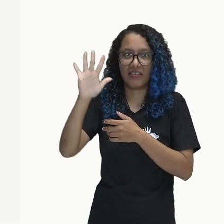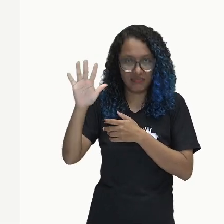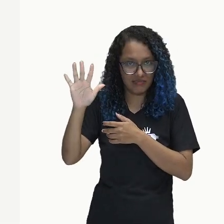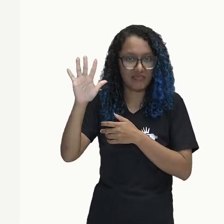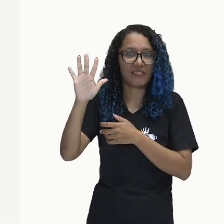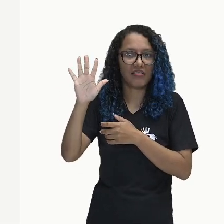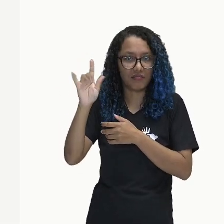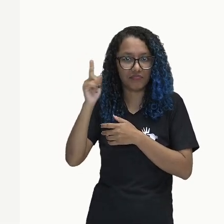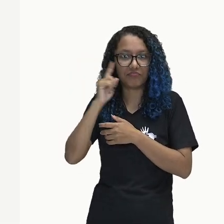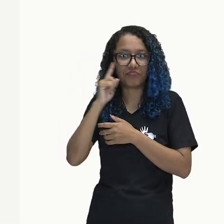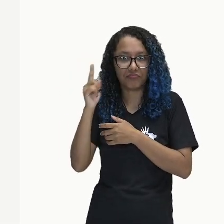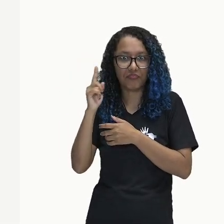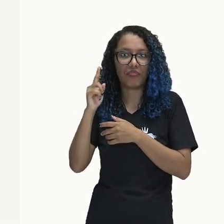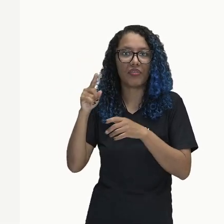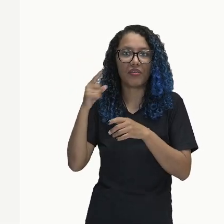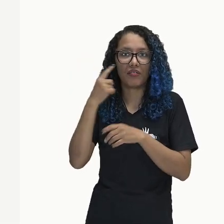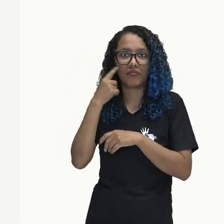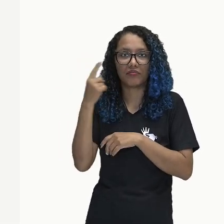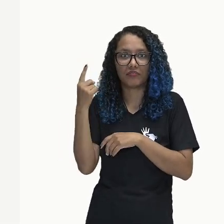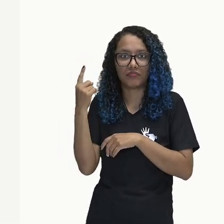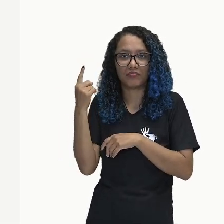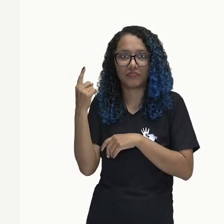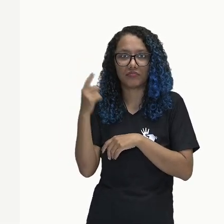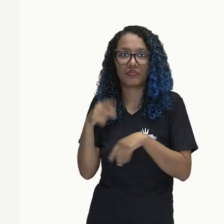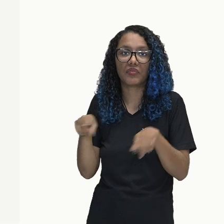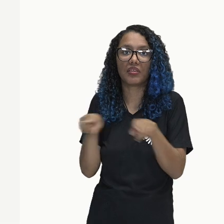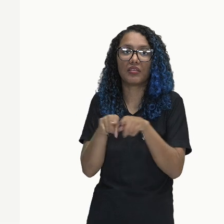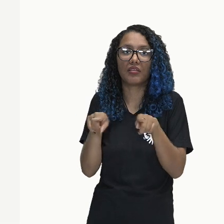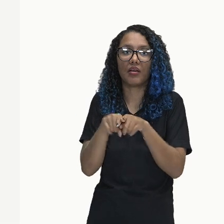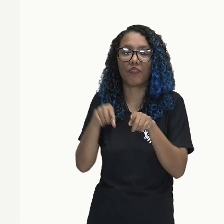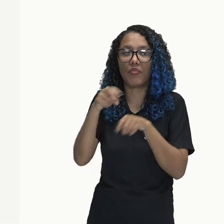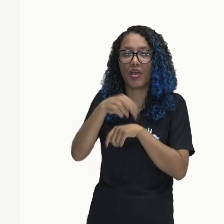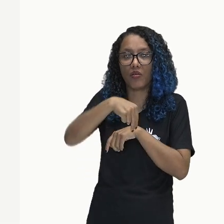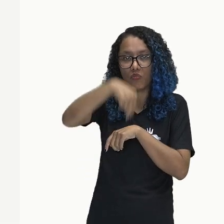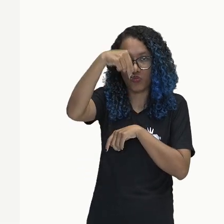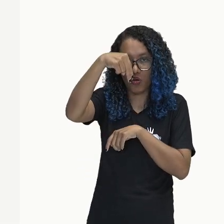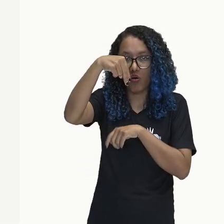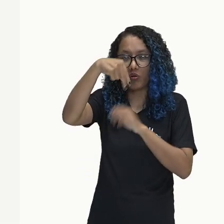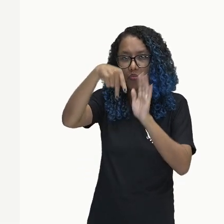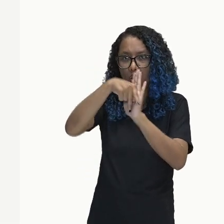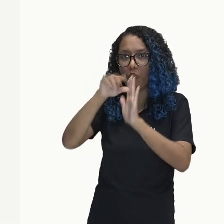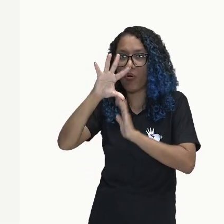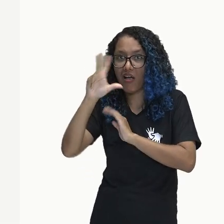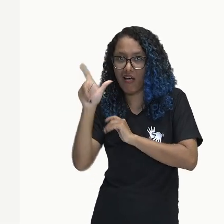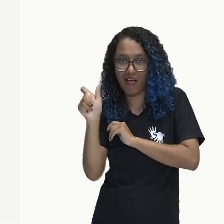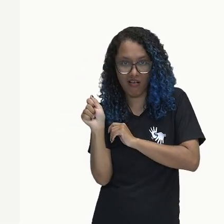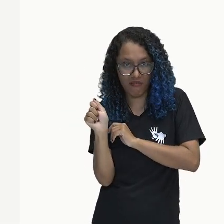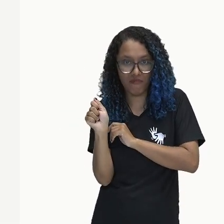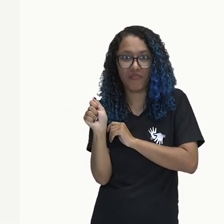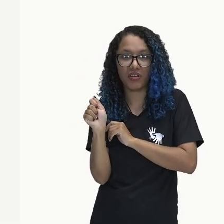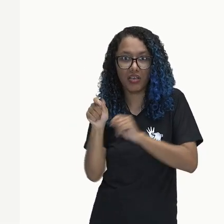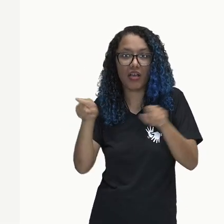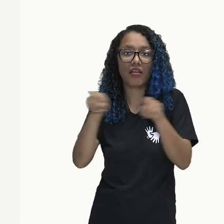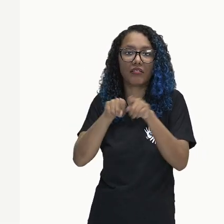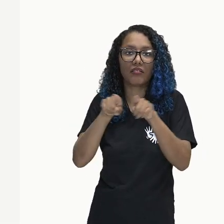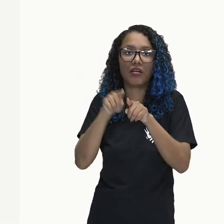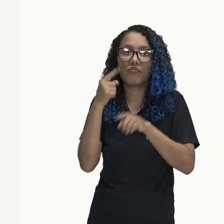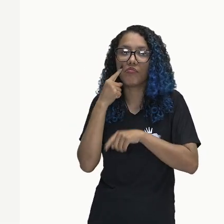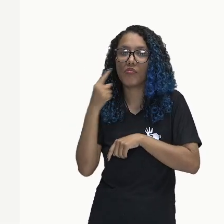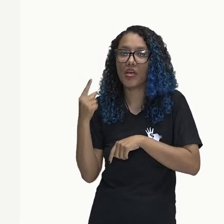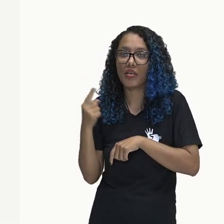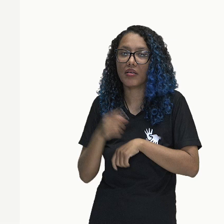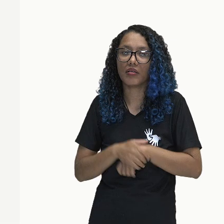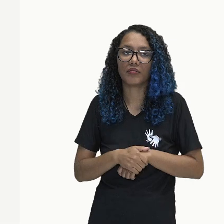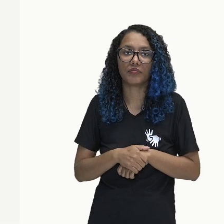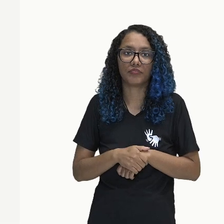colonizaram também a região do norte do continente africano e até mesmo, gente, parte